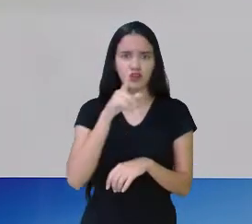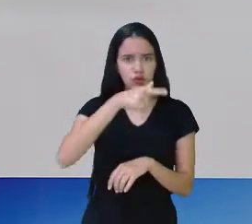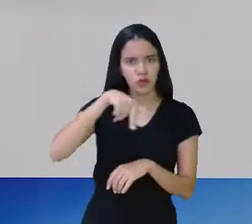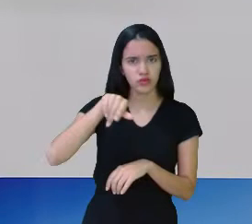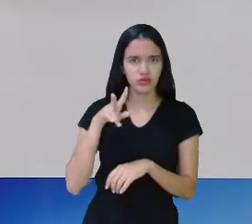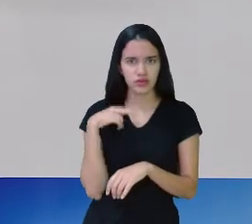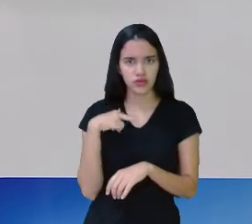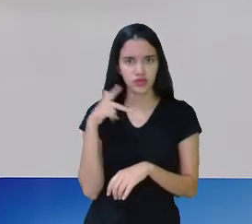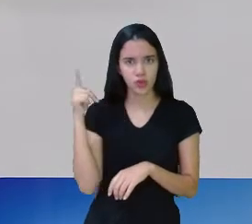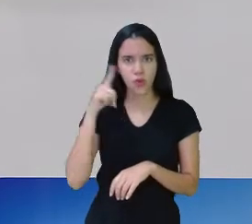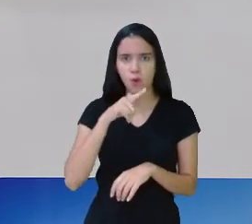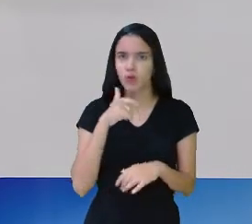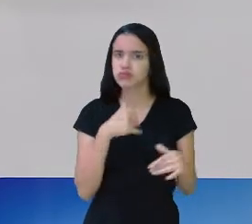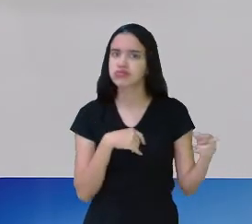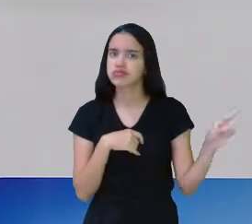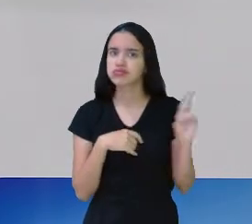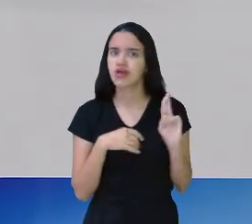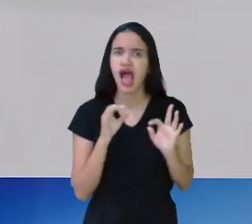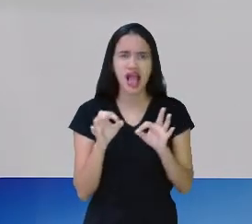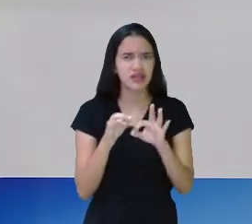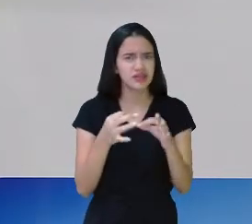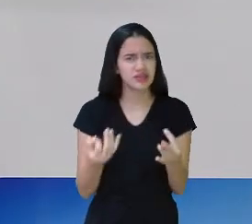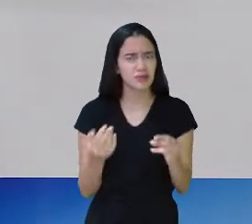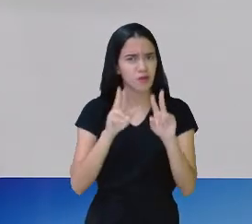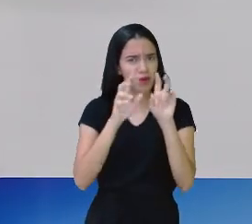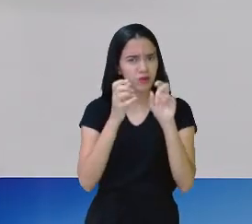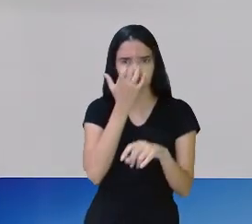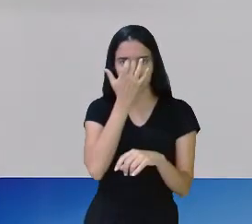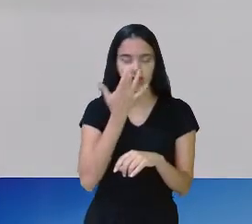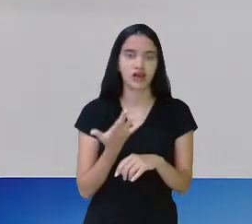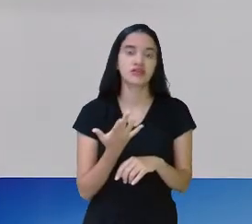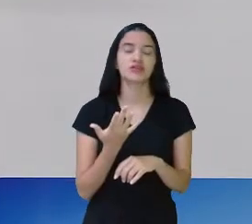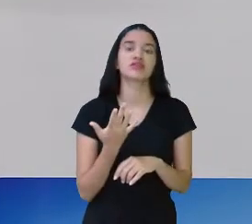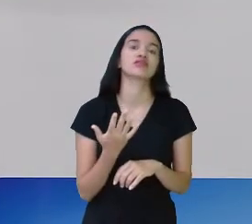dizer? Simples demais. Esse é um assunto muito fácil.